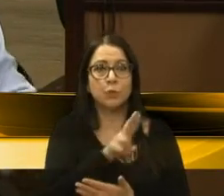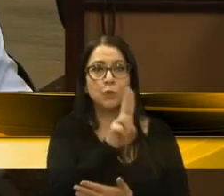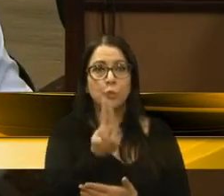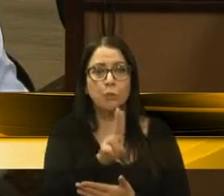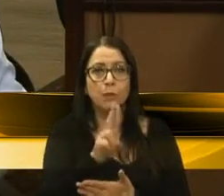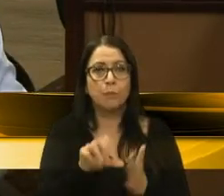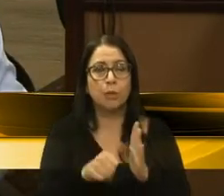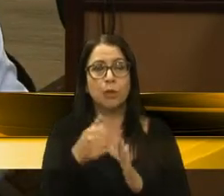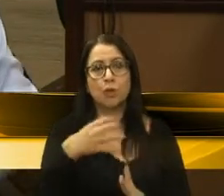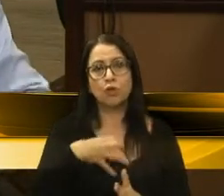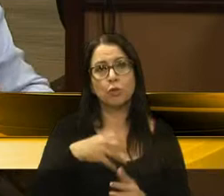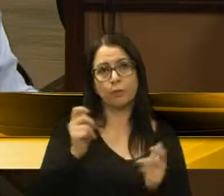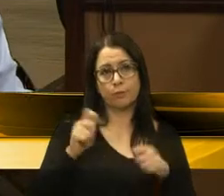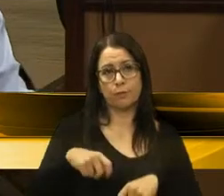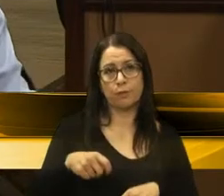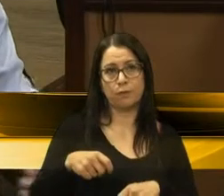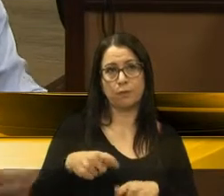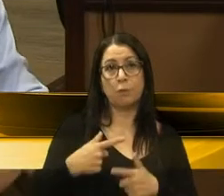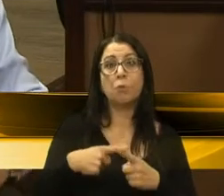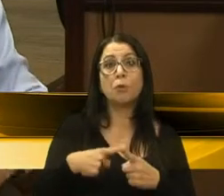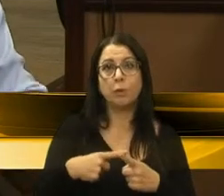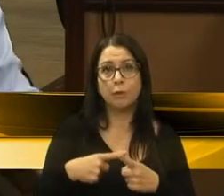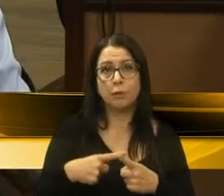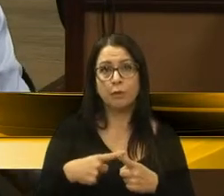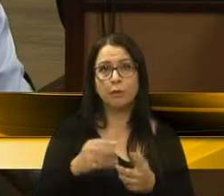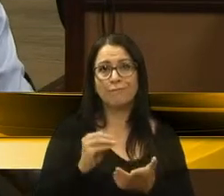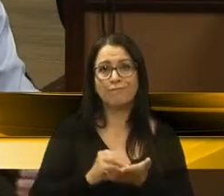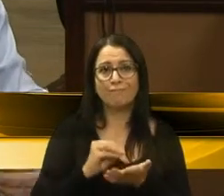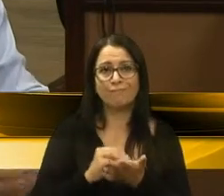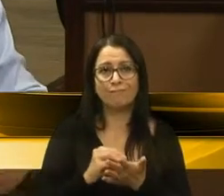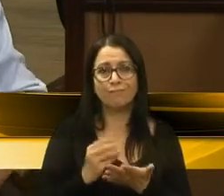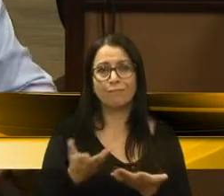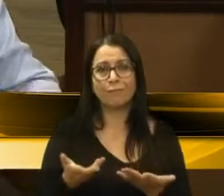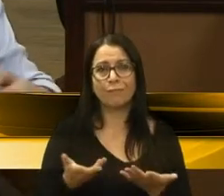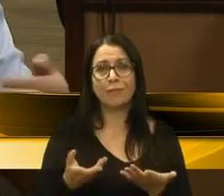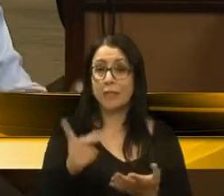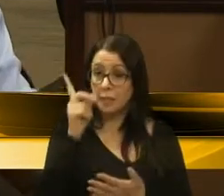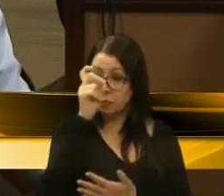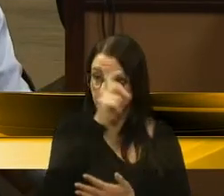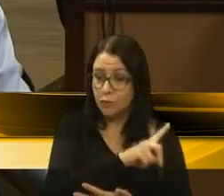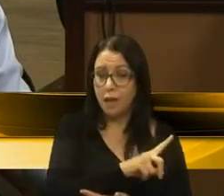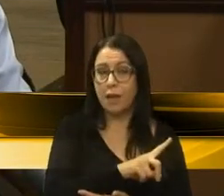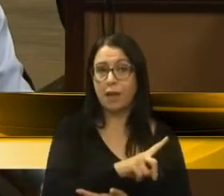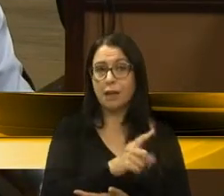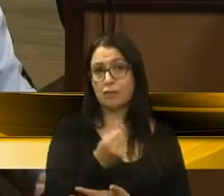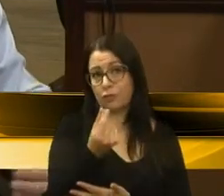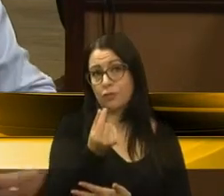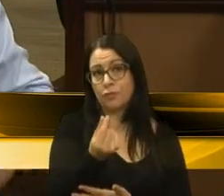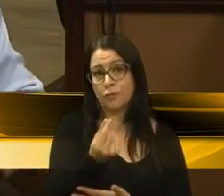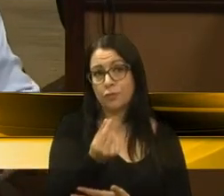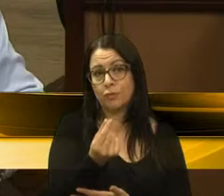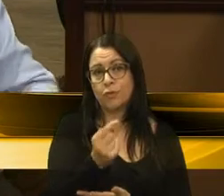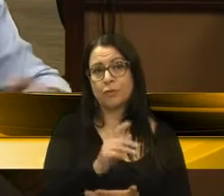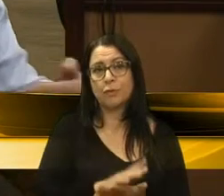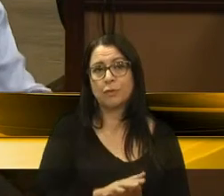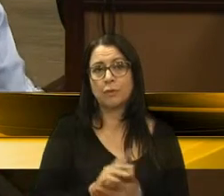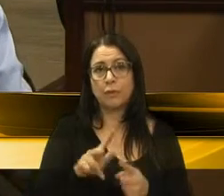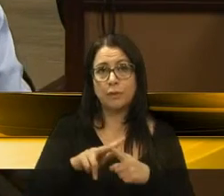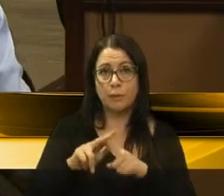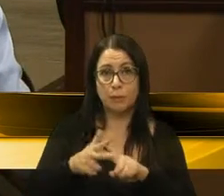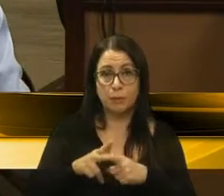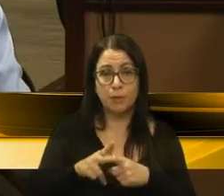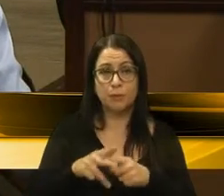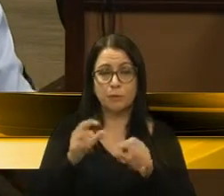da melhor forma possível, por conta da precariedade, da dificuldade financeira para fazer a